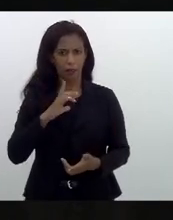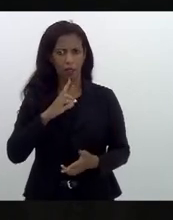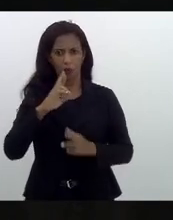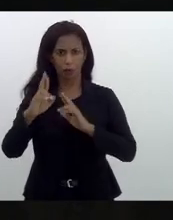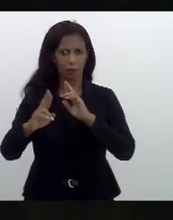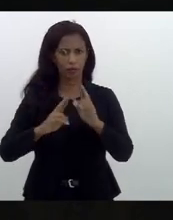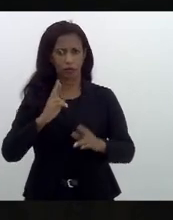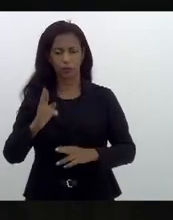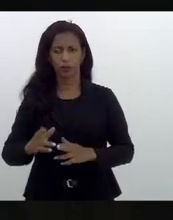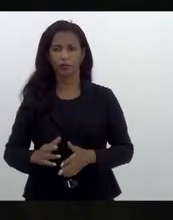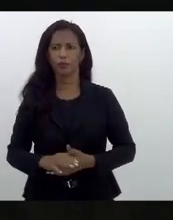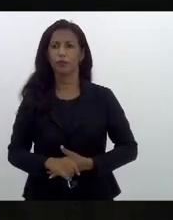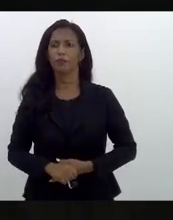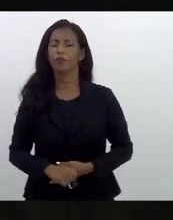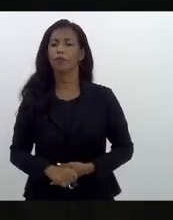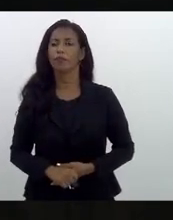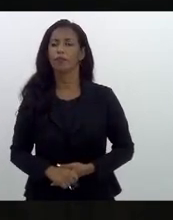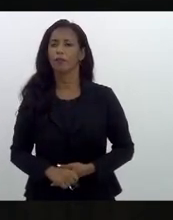servidores